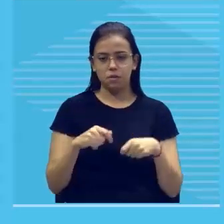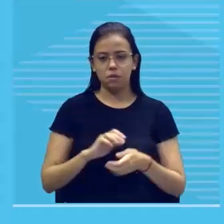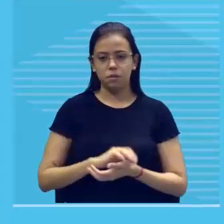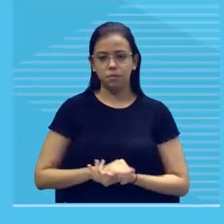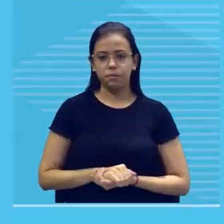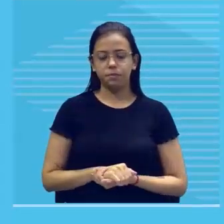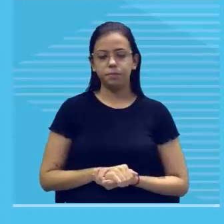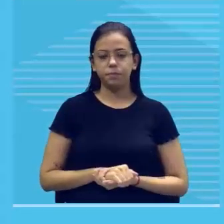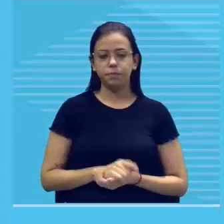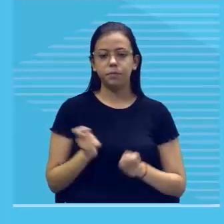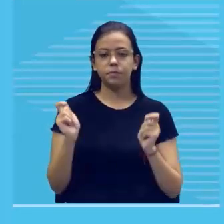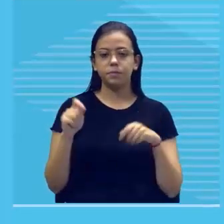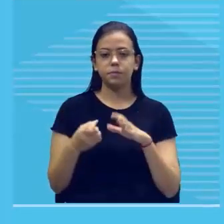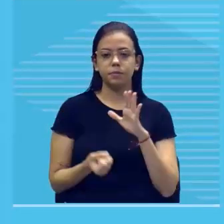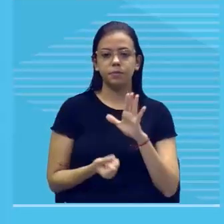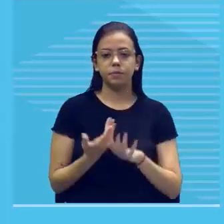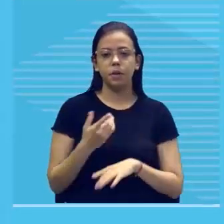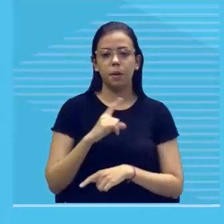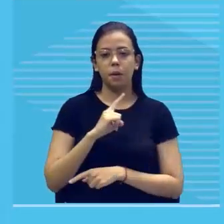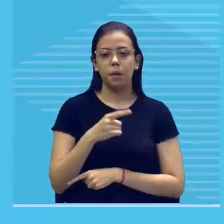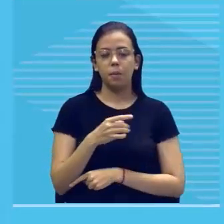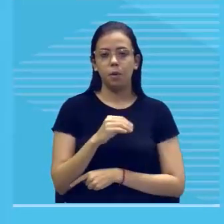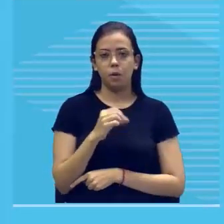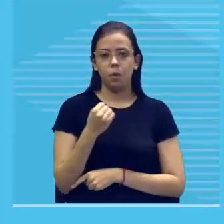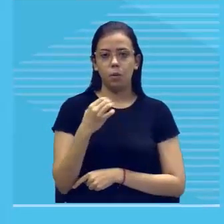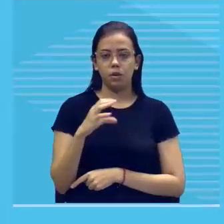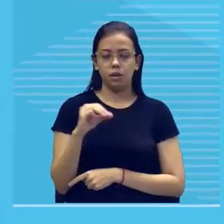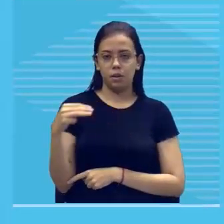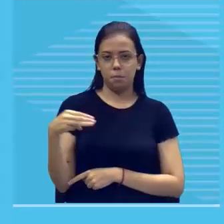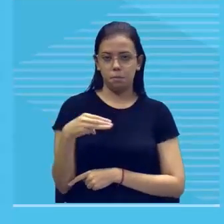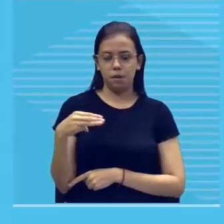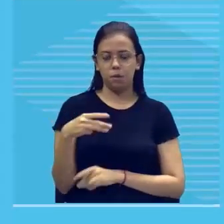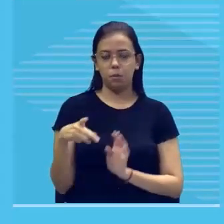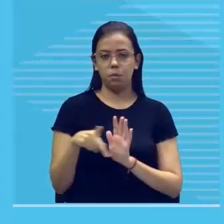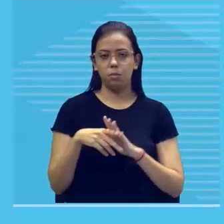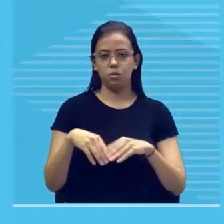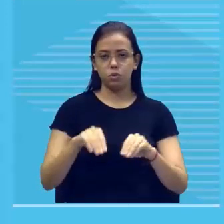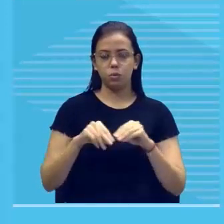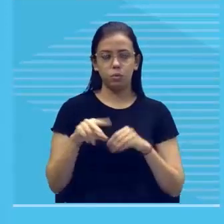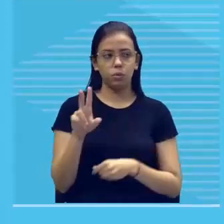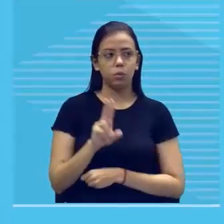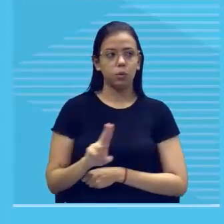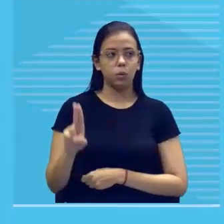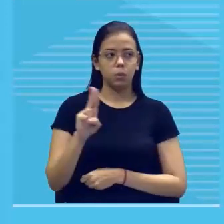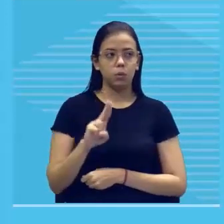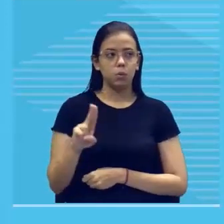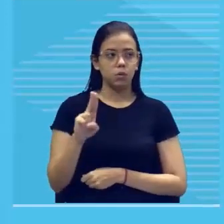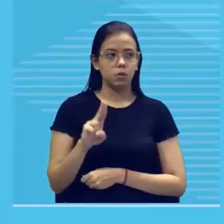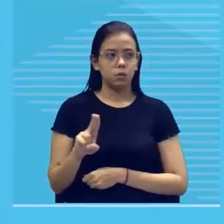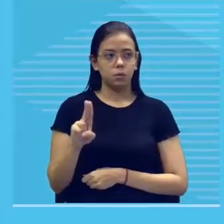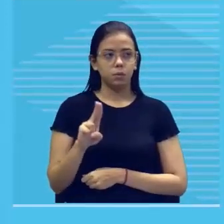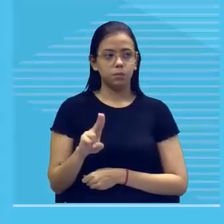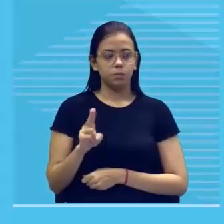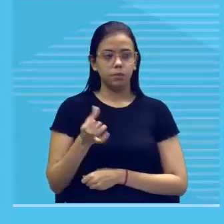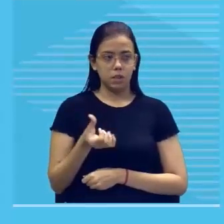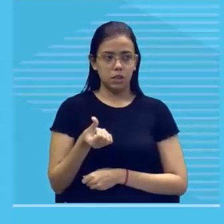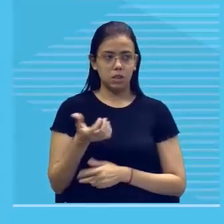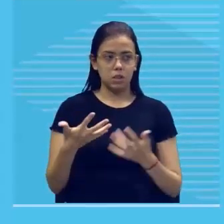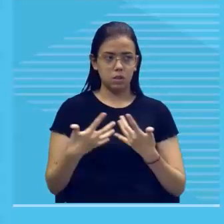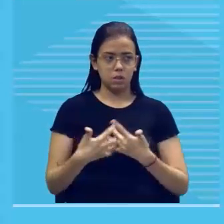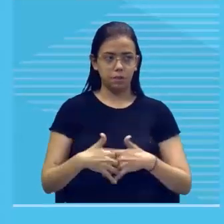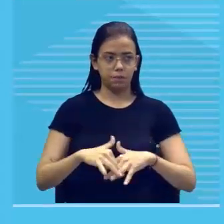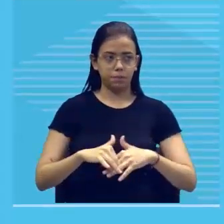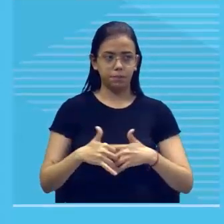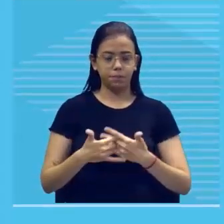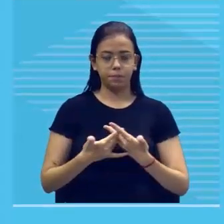para produzir jovens 1080 metros de tecidos fazendo funcionar seis